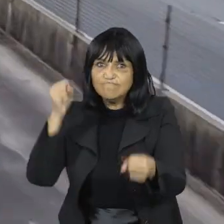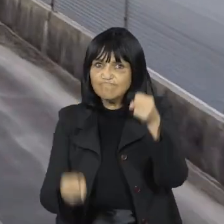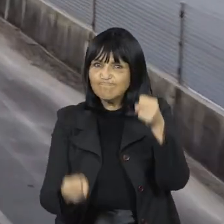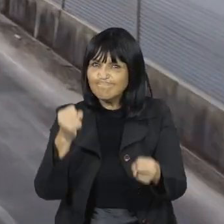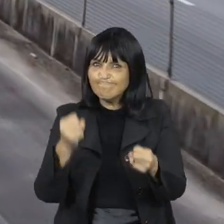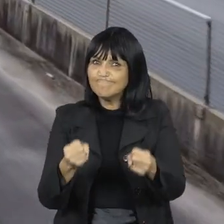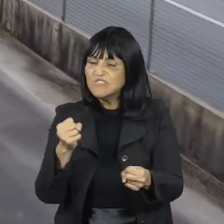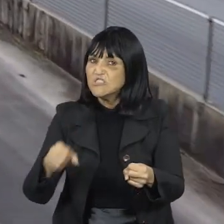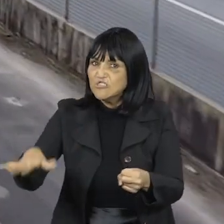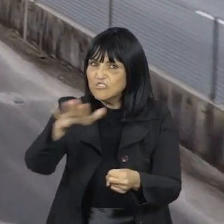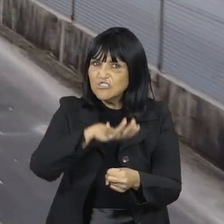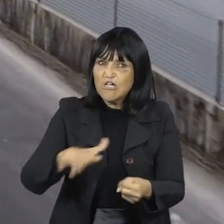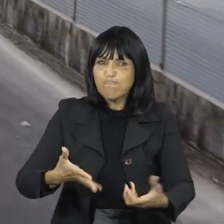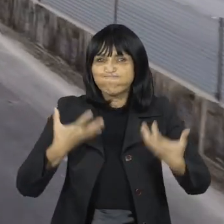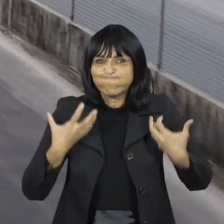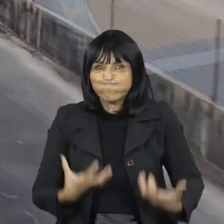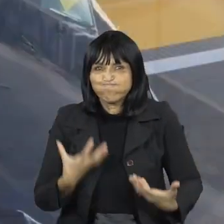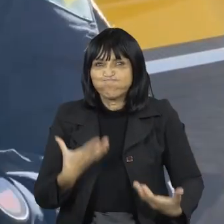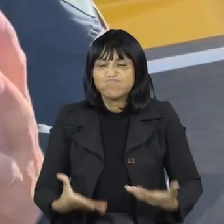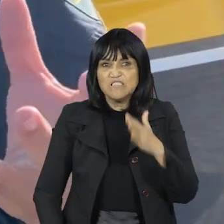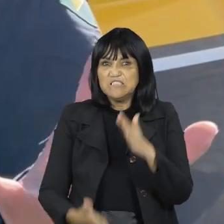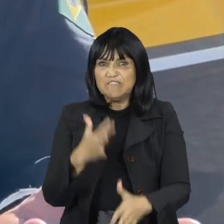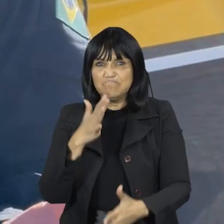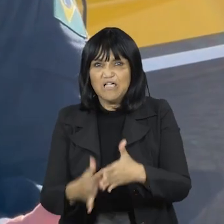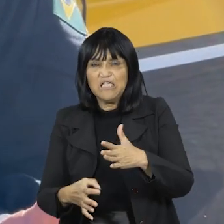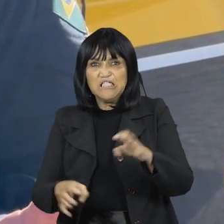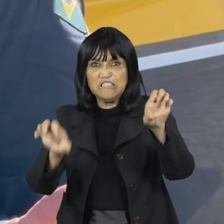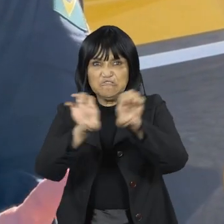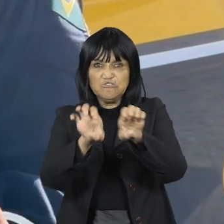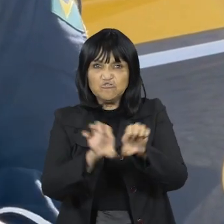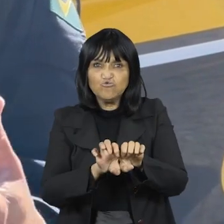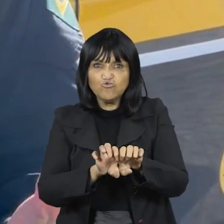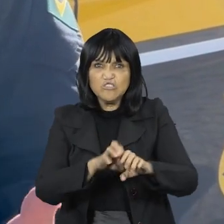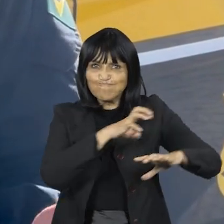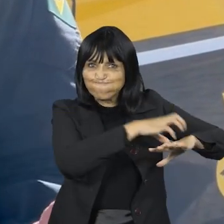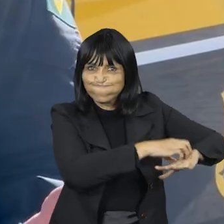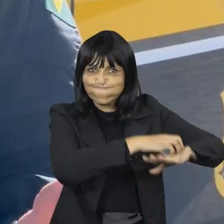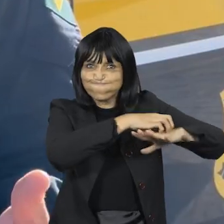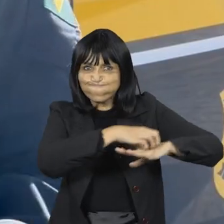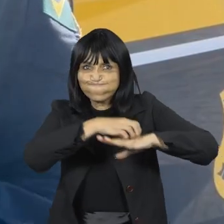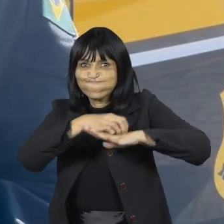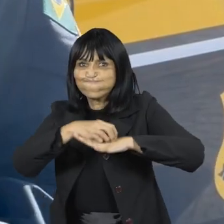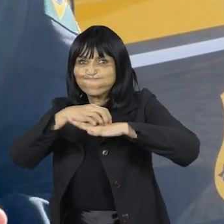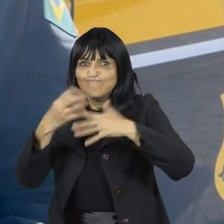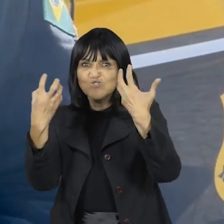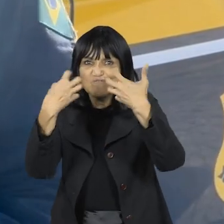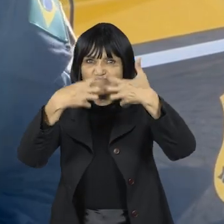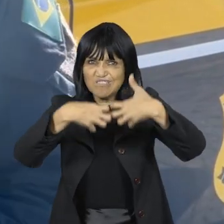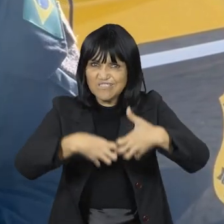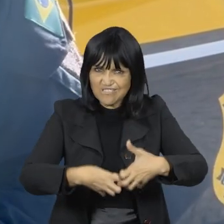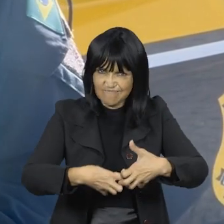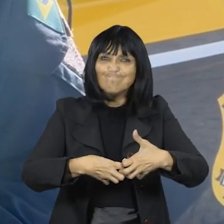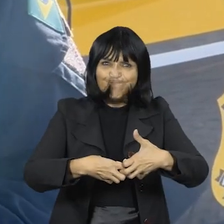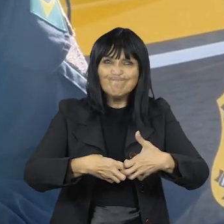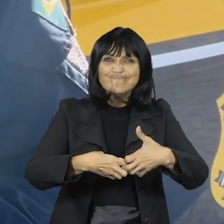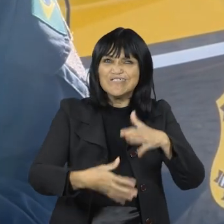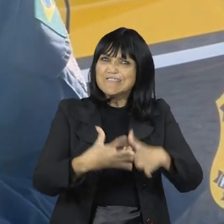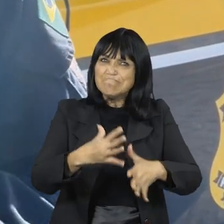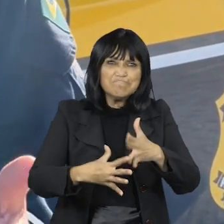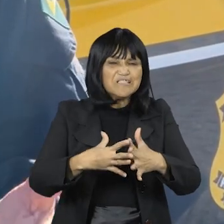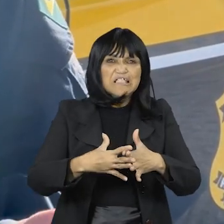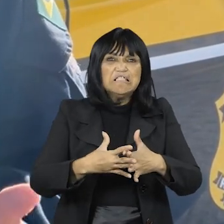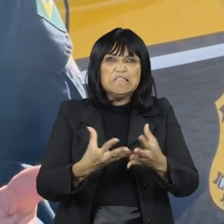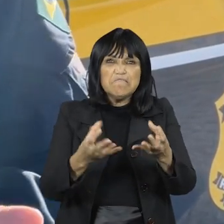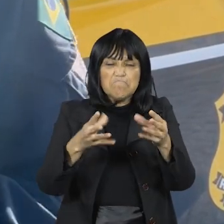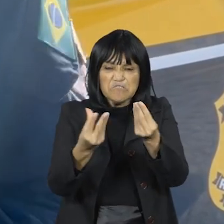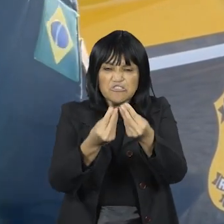maneira geral, o excesso de peso ele compromete a própria estrutura do veículo, que esse excesso de peso é sistematicamente transportado, mas